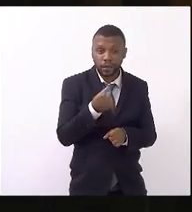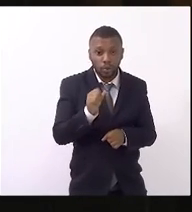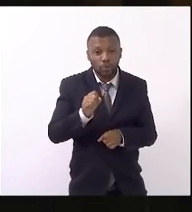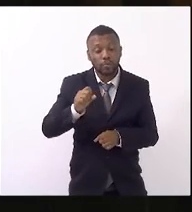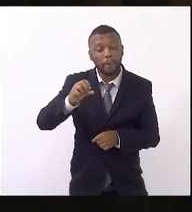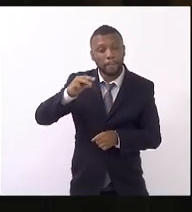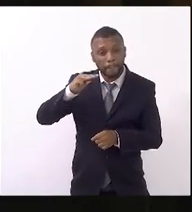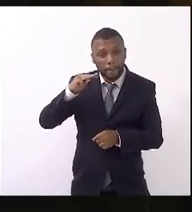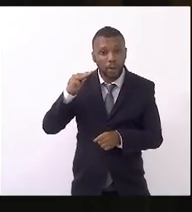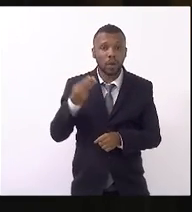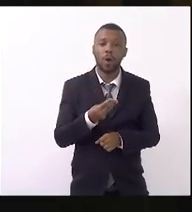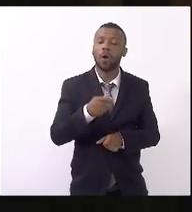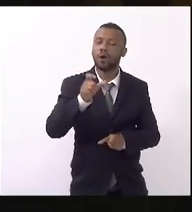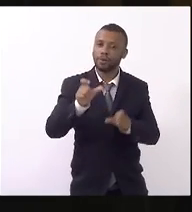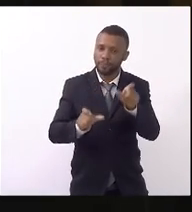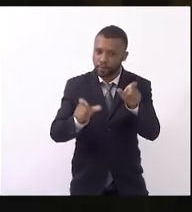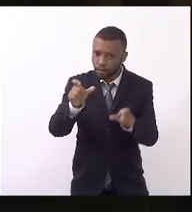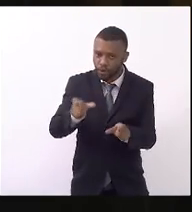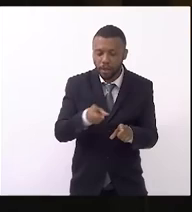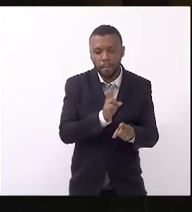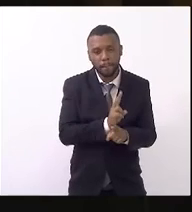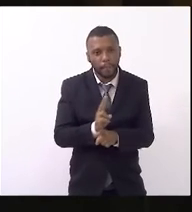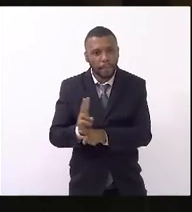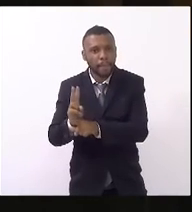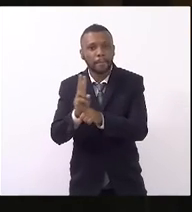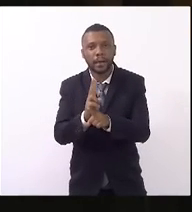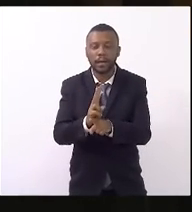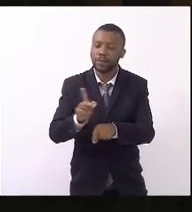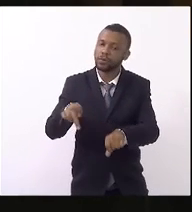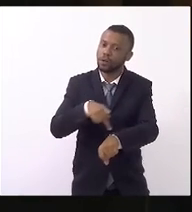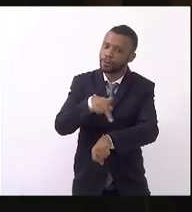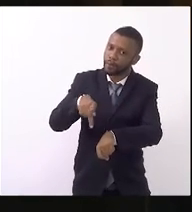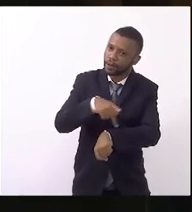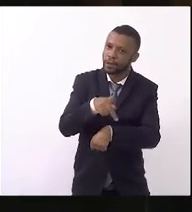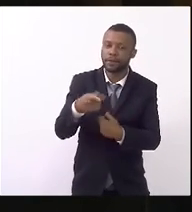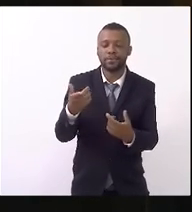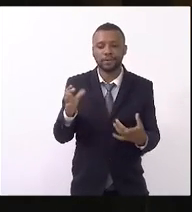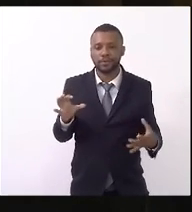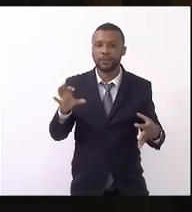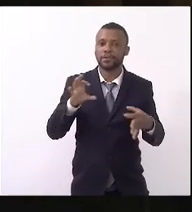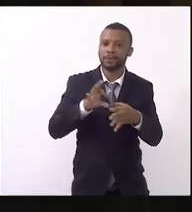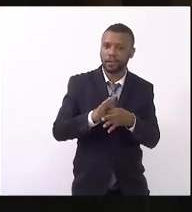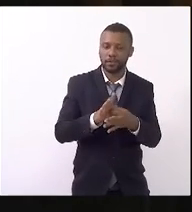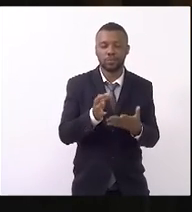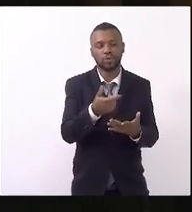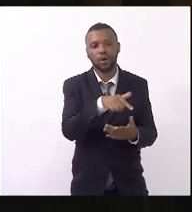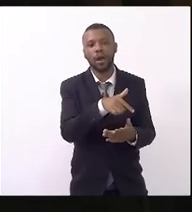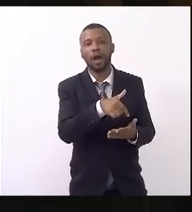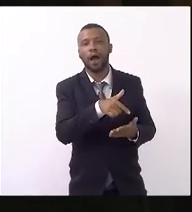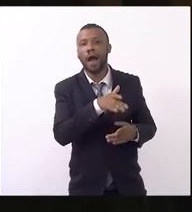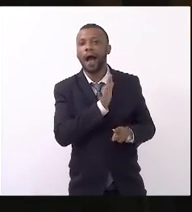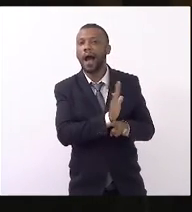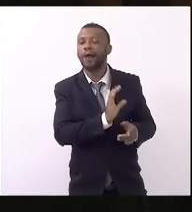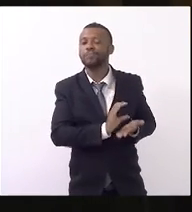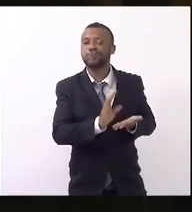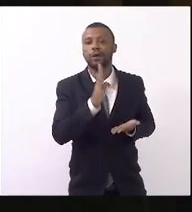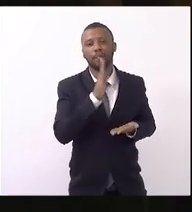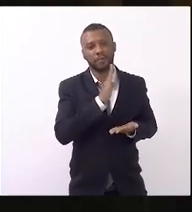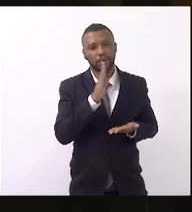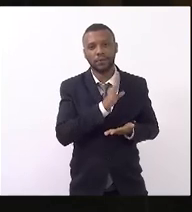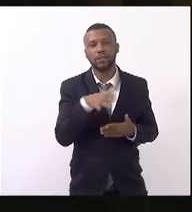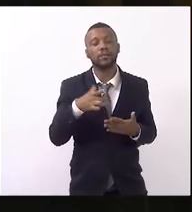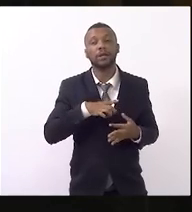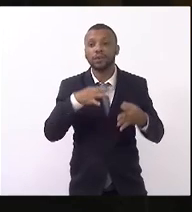milhões de pessoas atendidas no nosso país através do auxílio emergencial. Então, gente, com